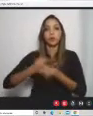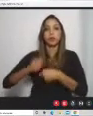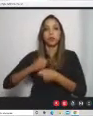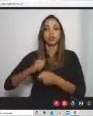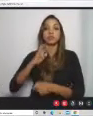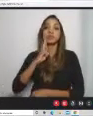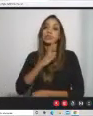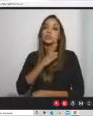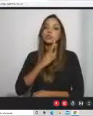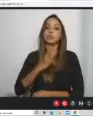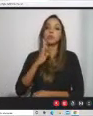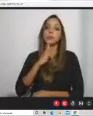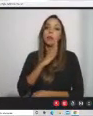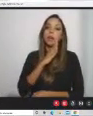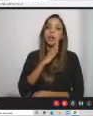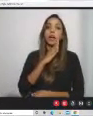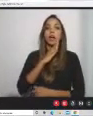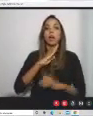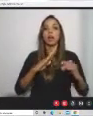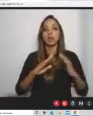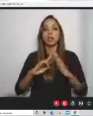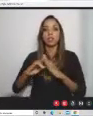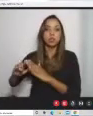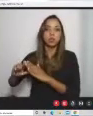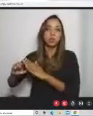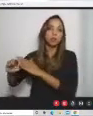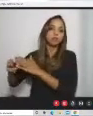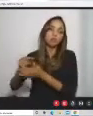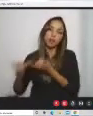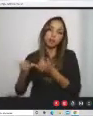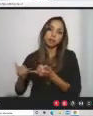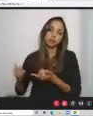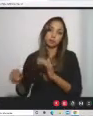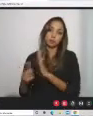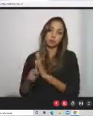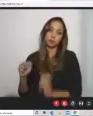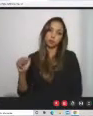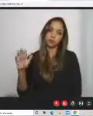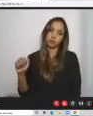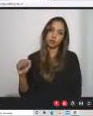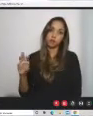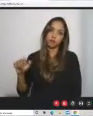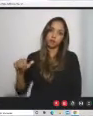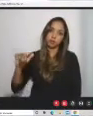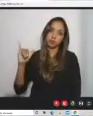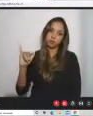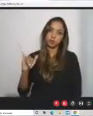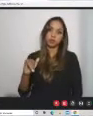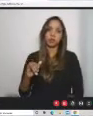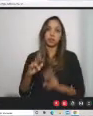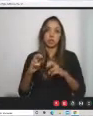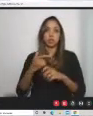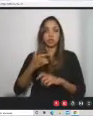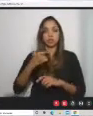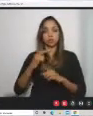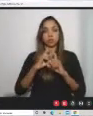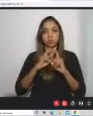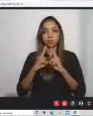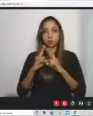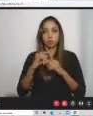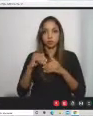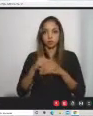e estabelecimentos similares. Ao topo do Legislativo Municipal, vereadores Vavá Azevedo e Vone França. Matéria em segunda discussão e em segunda votação.